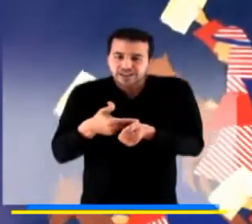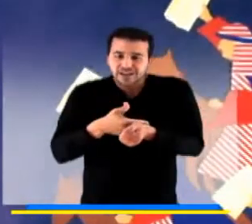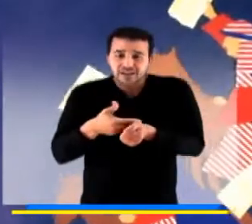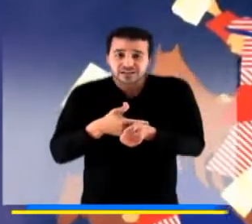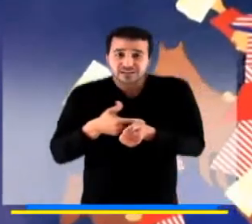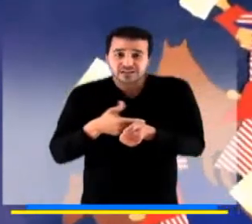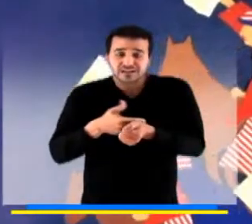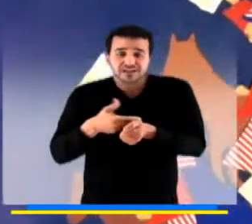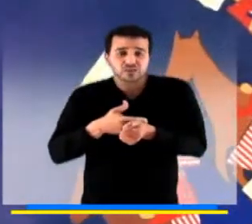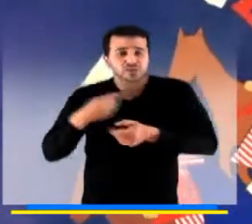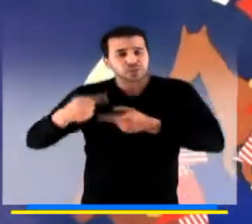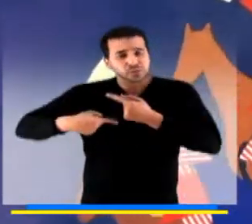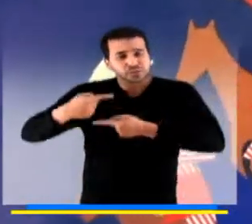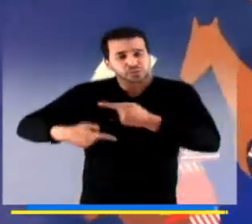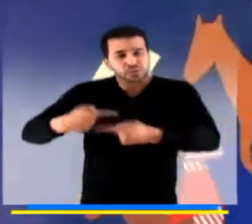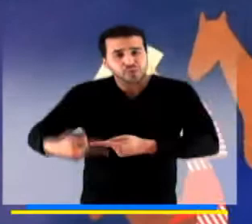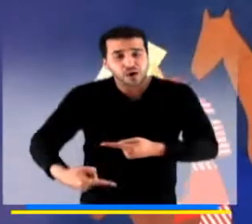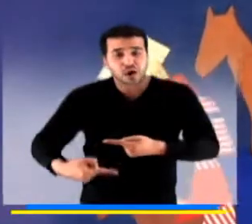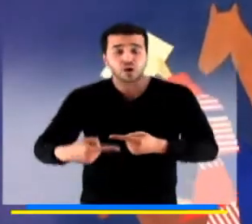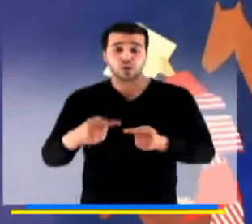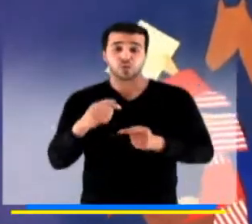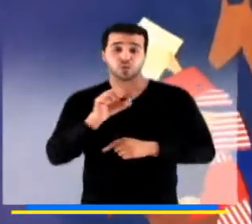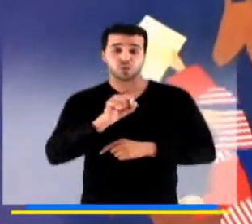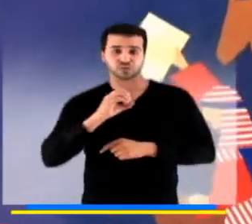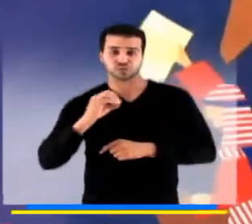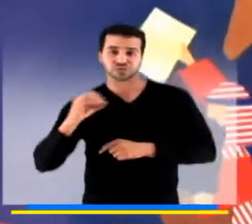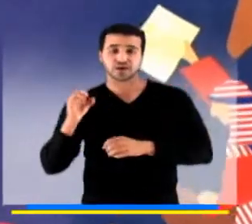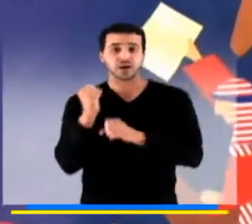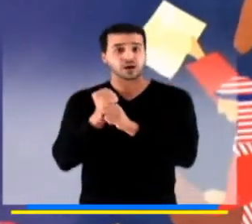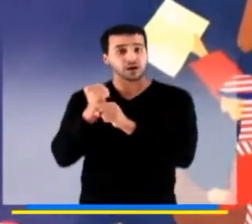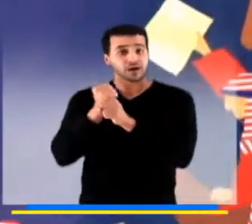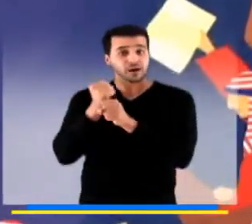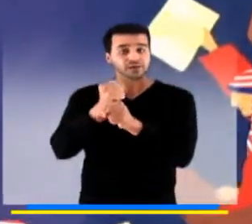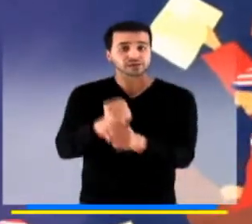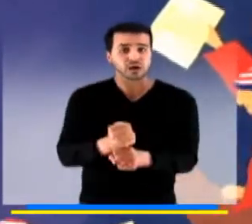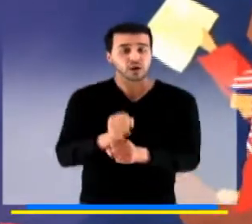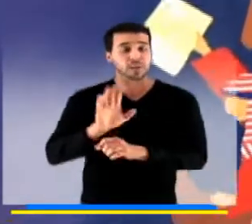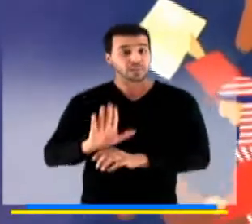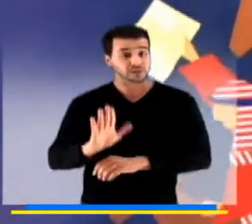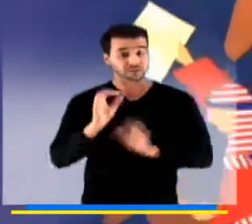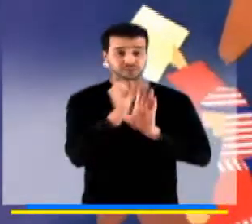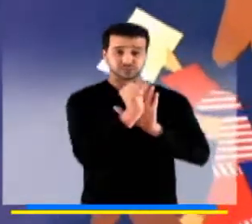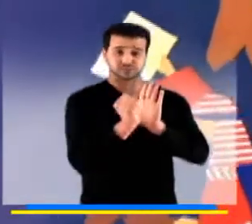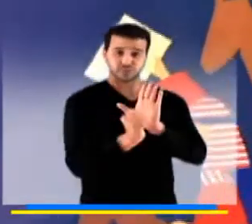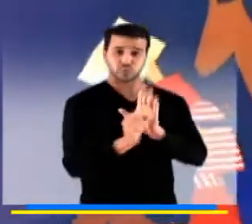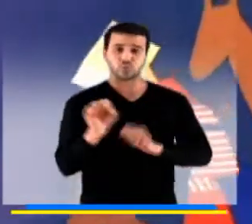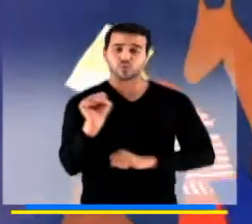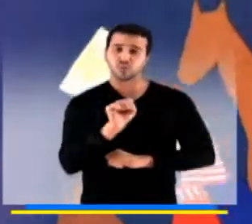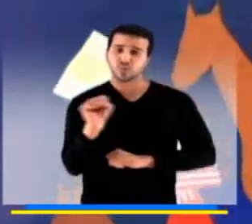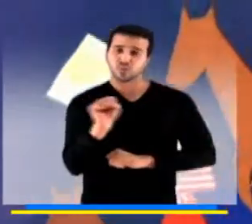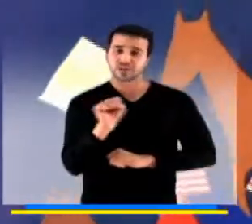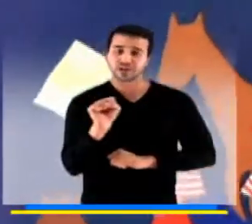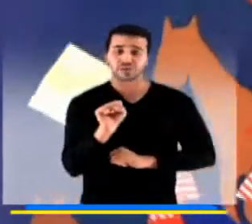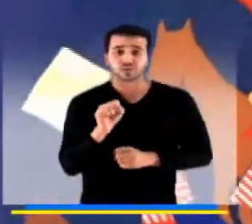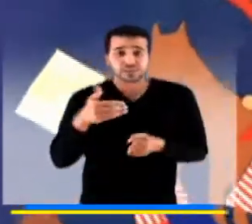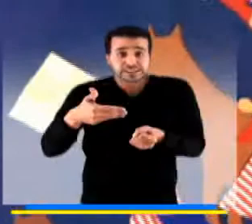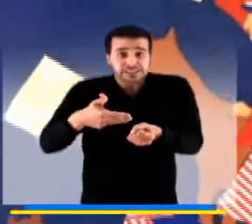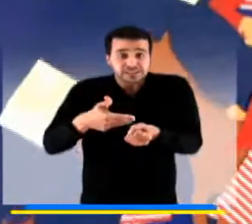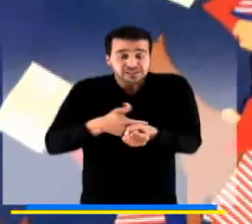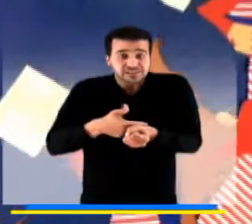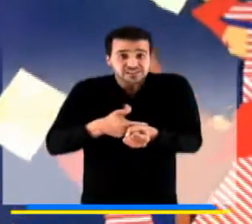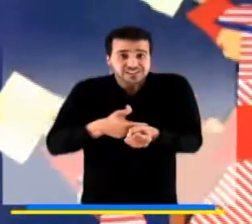fabricação durante quase 800 anos. Mas no século VIII, de alguma forma, esse